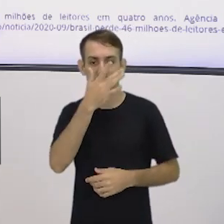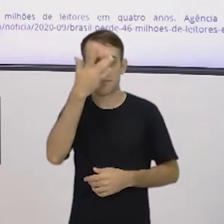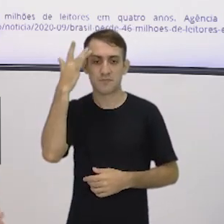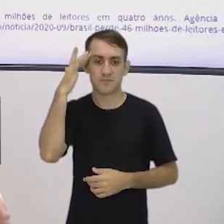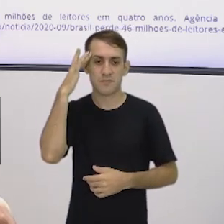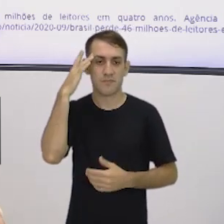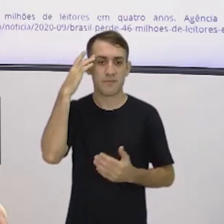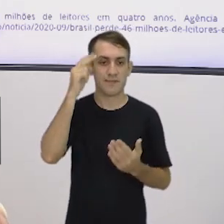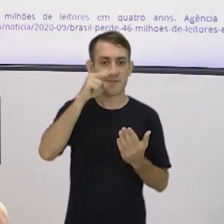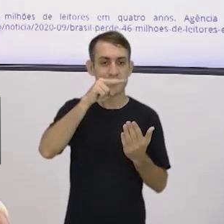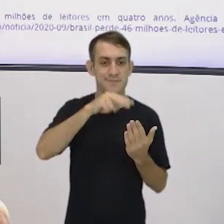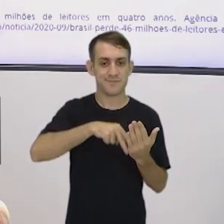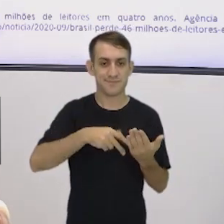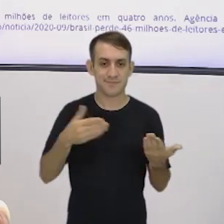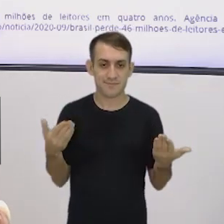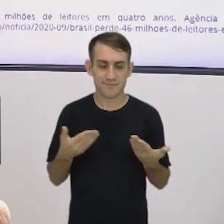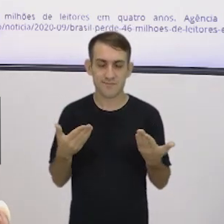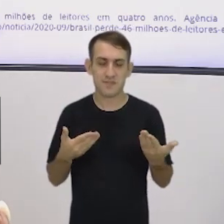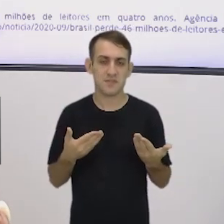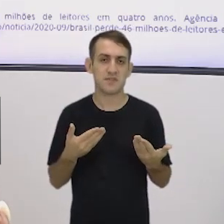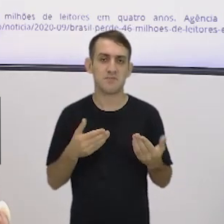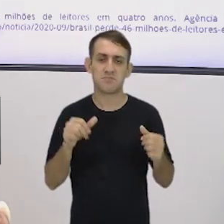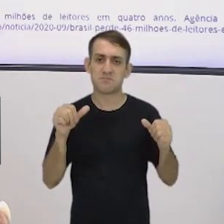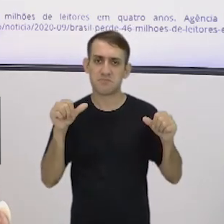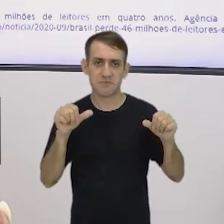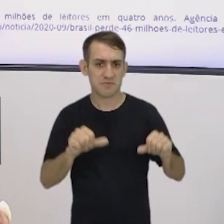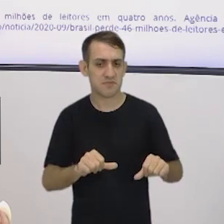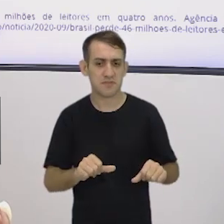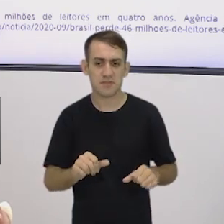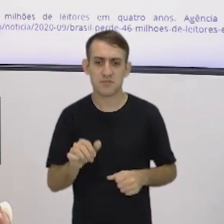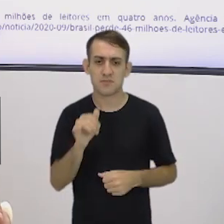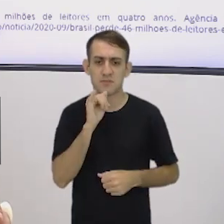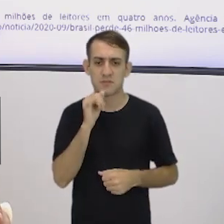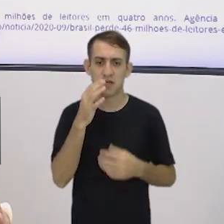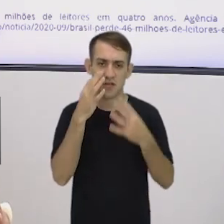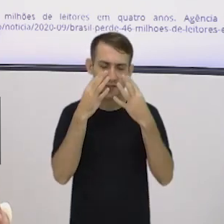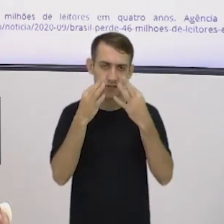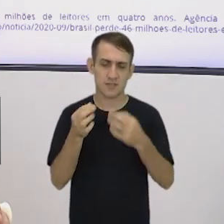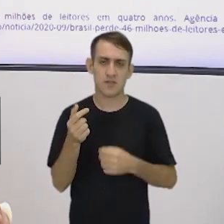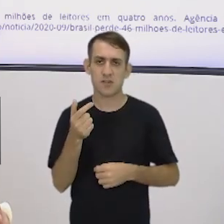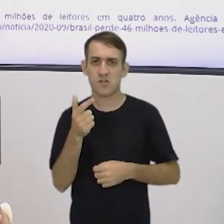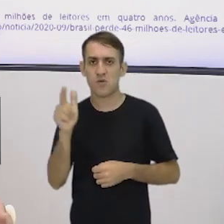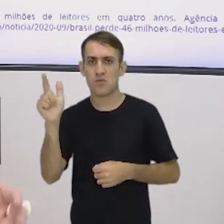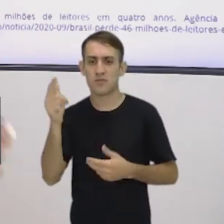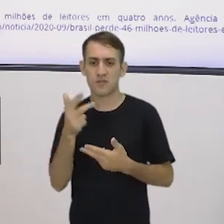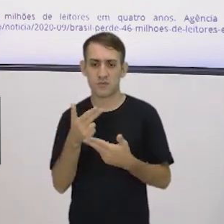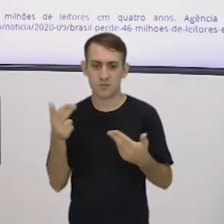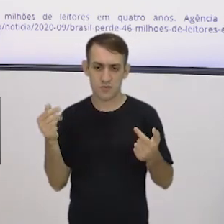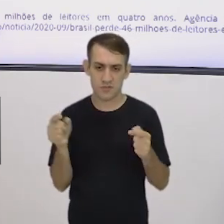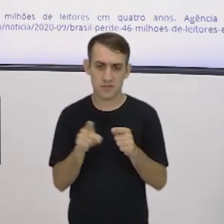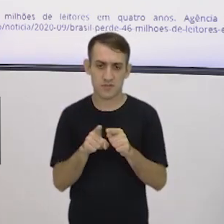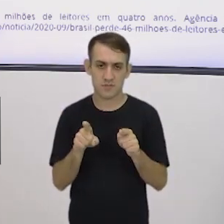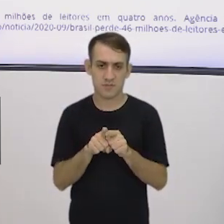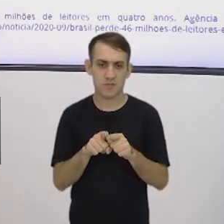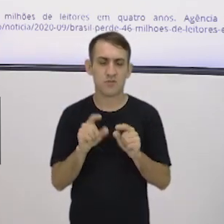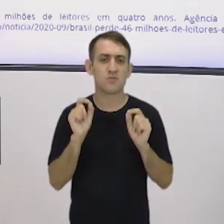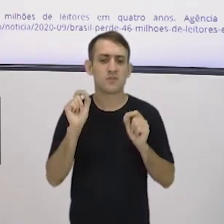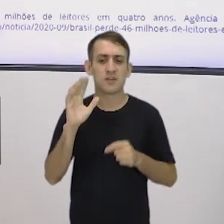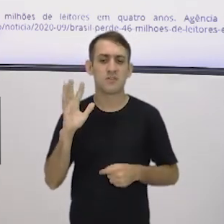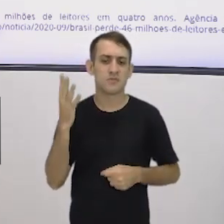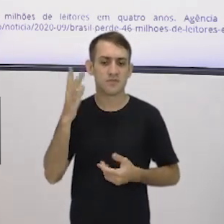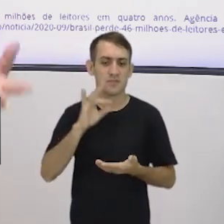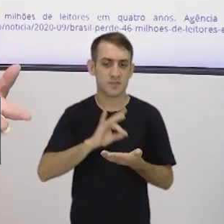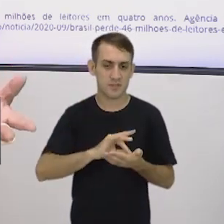leitura, essa queda da leitura, a atenção está para outras coisas, né? Então, assim, o que está acontecendo?